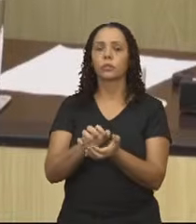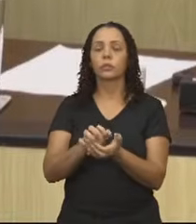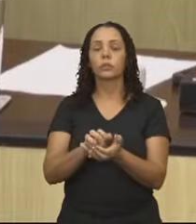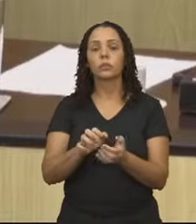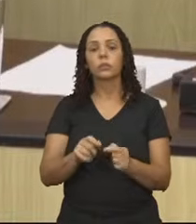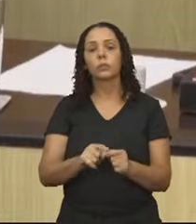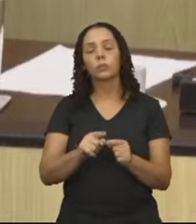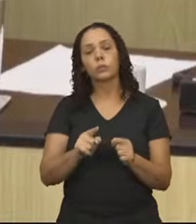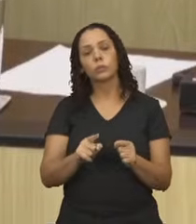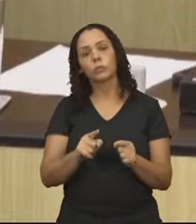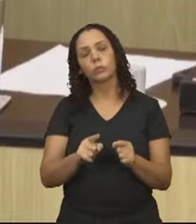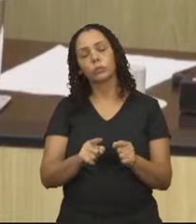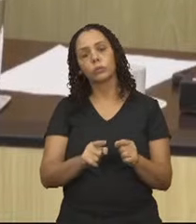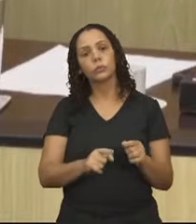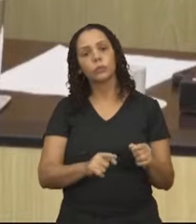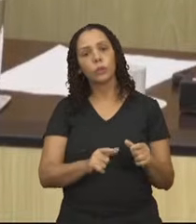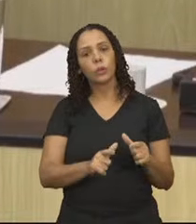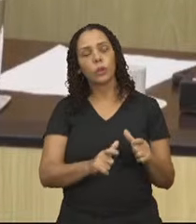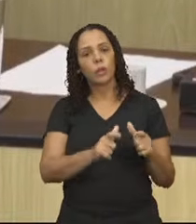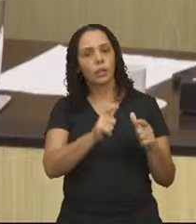que o imóvel sob matrícula